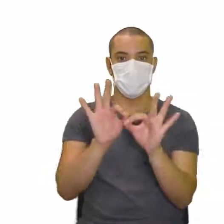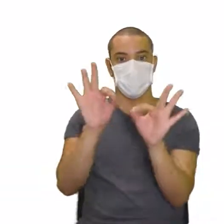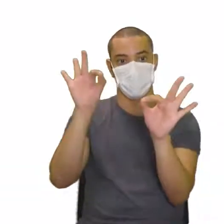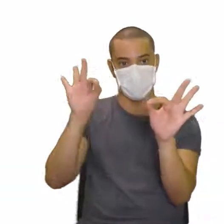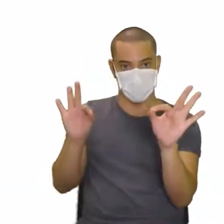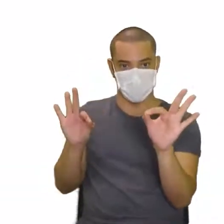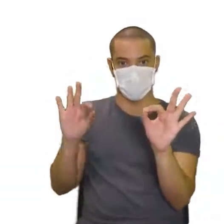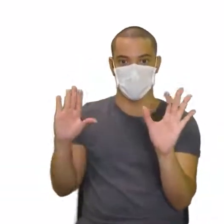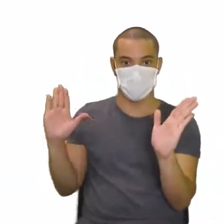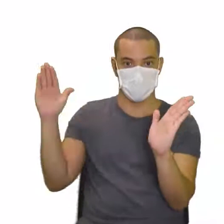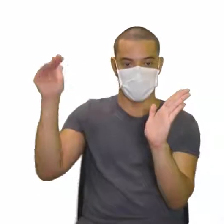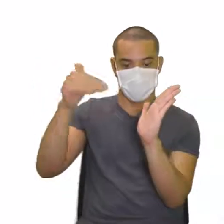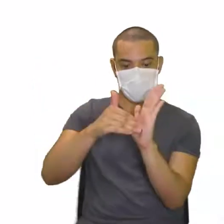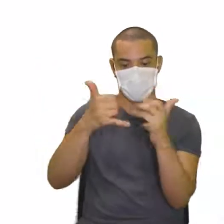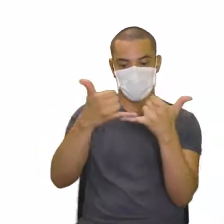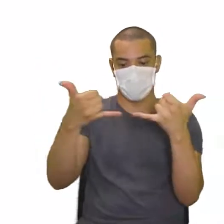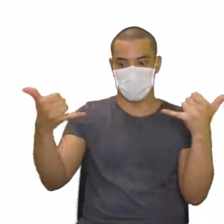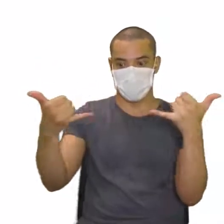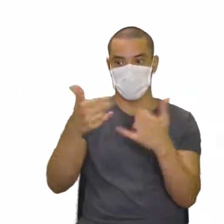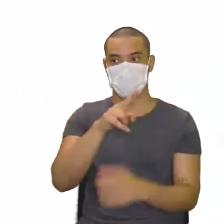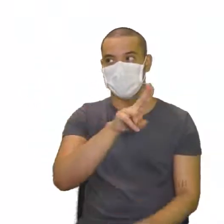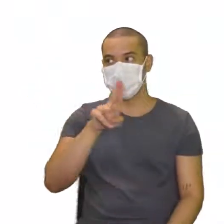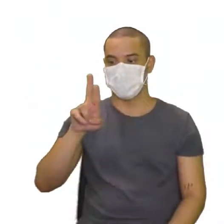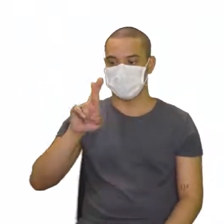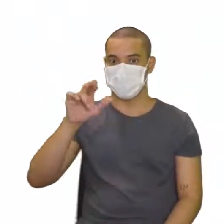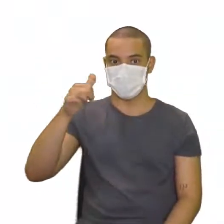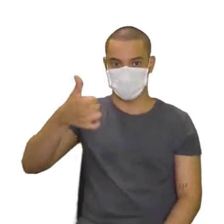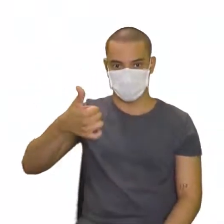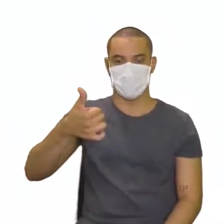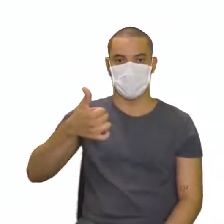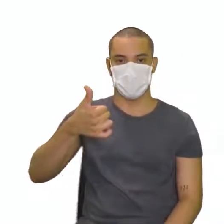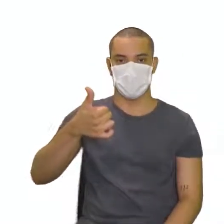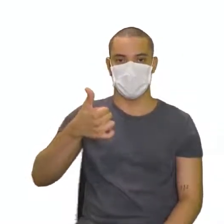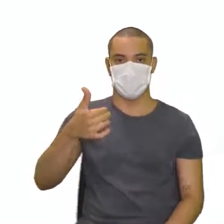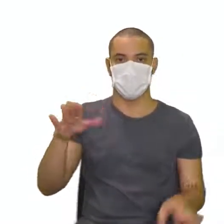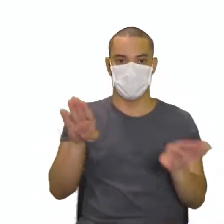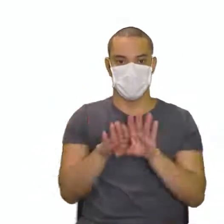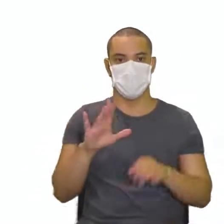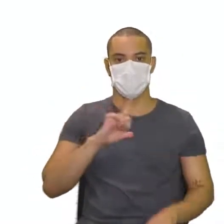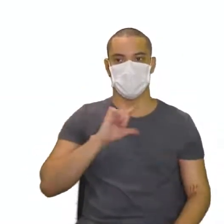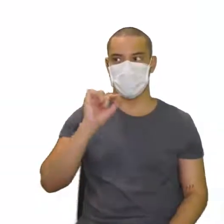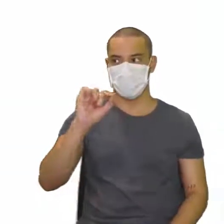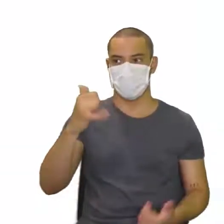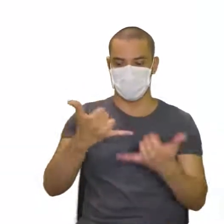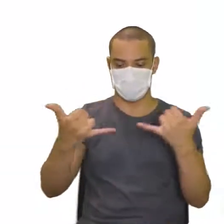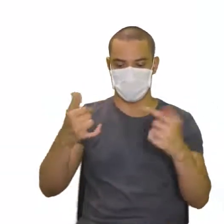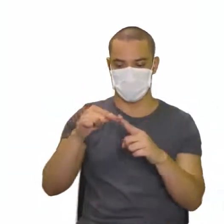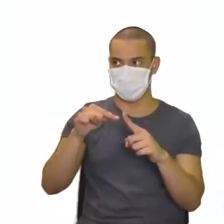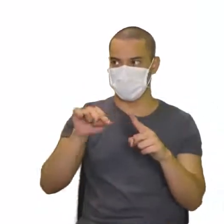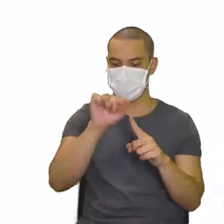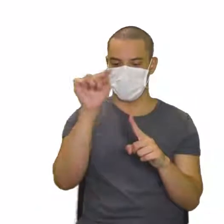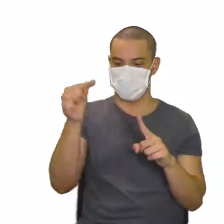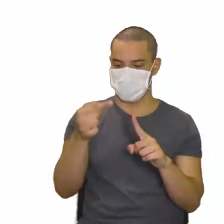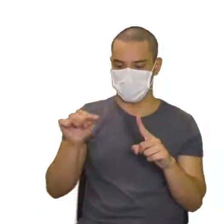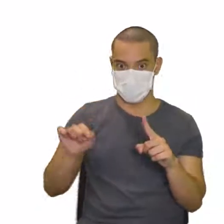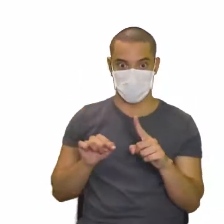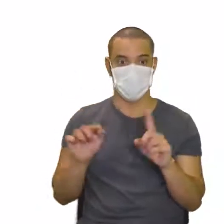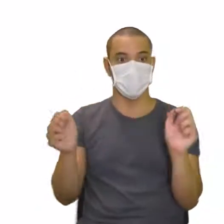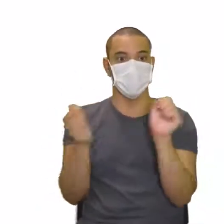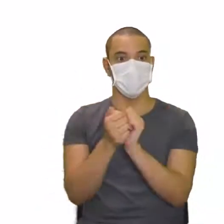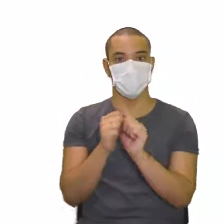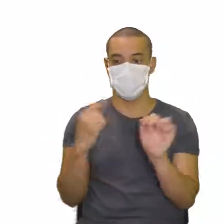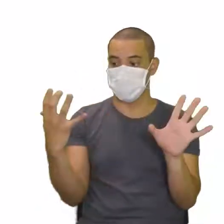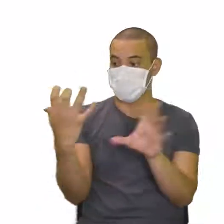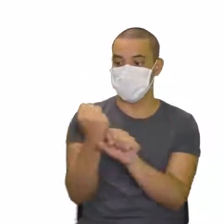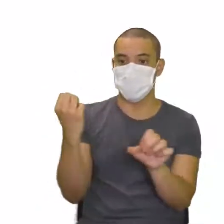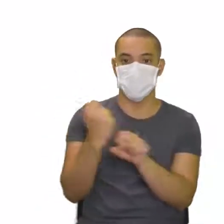espira até o fio, chamado de R1. E aqui eu tenho também o raio da espira, né? Para calcular